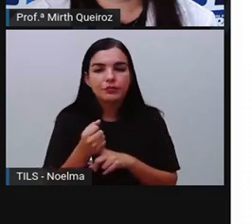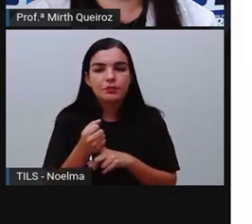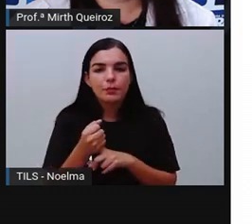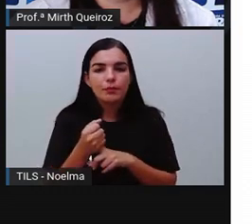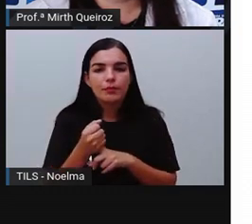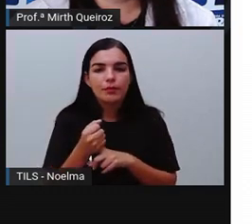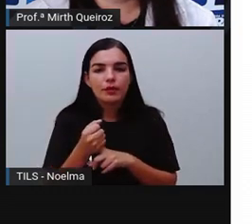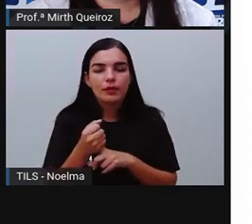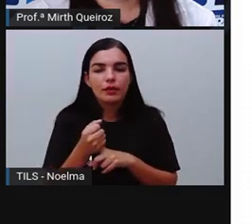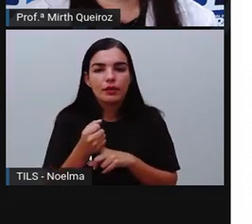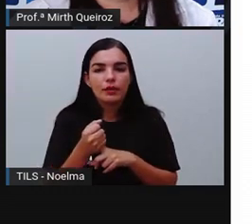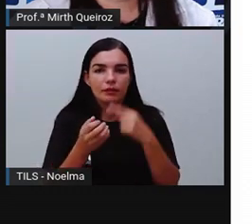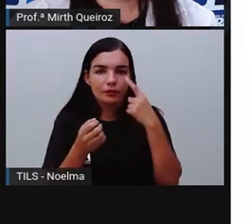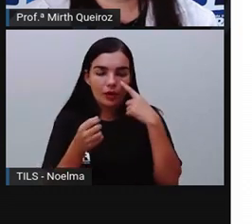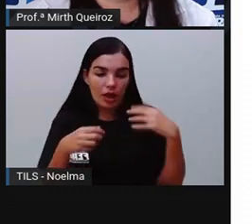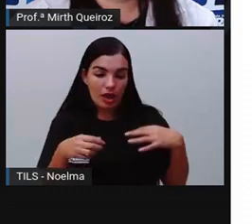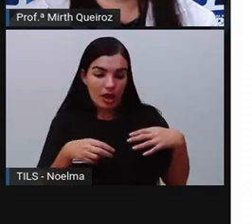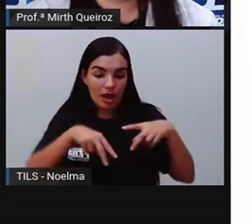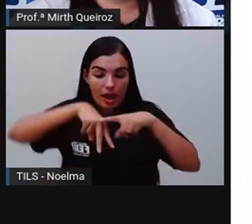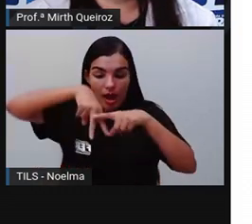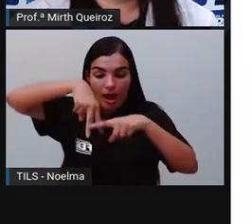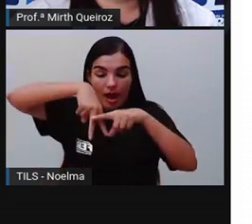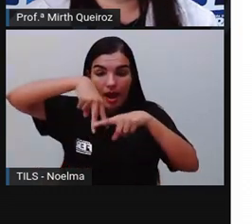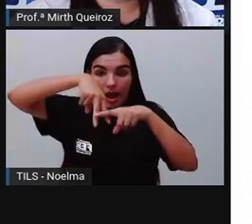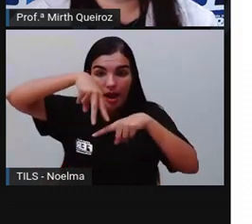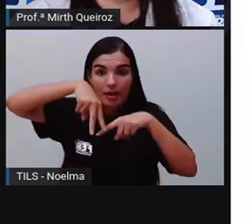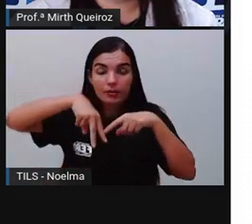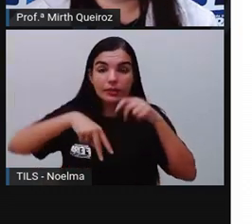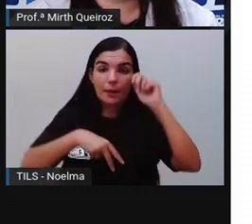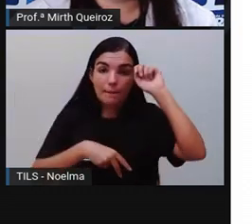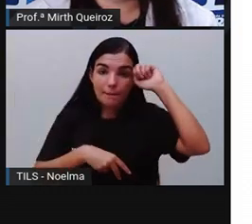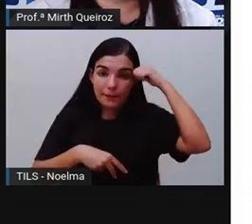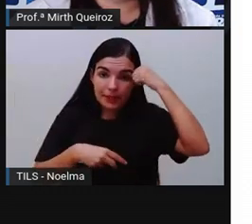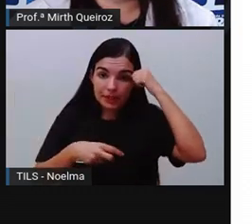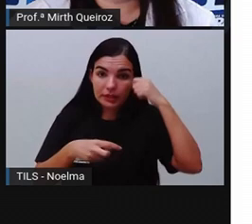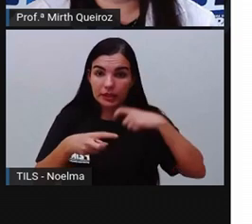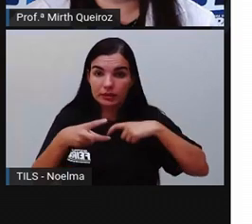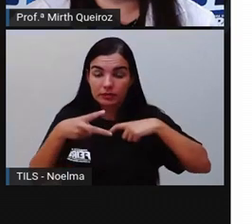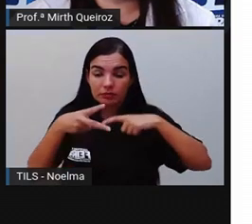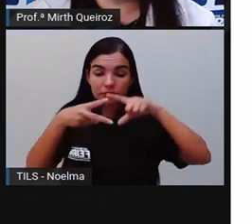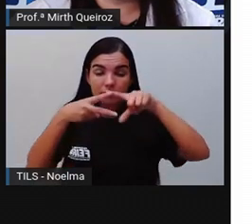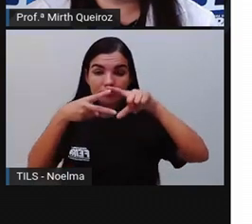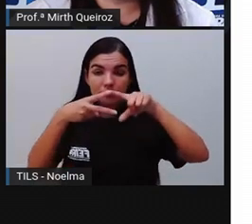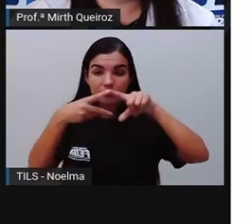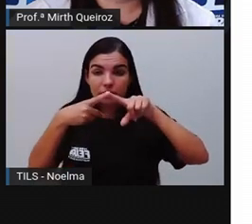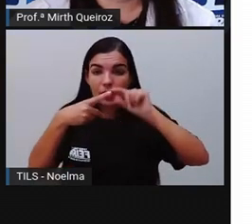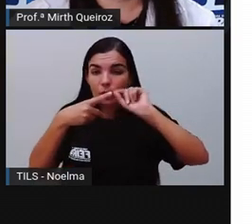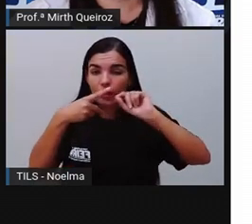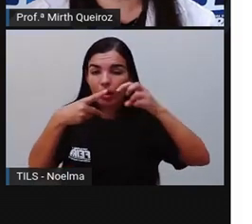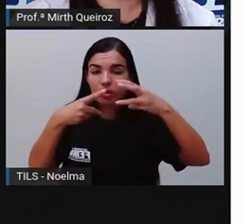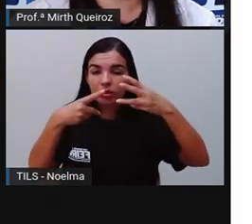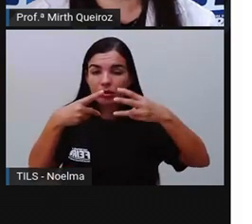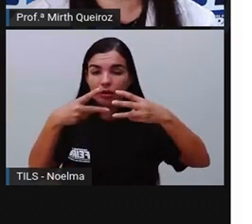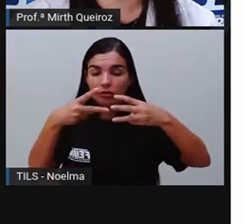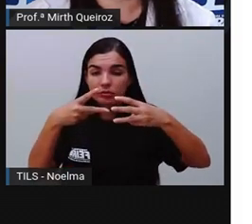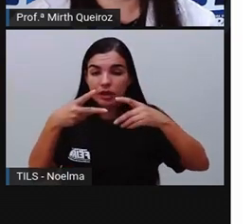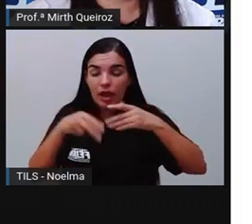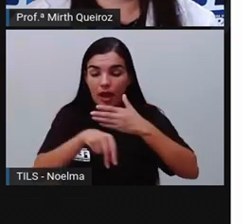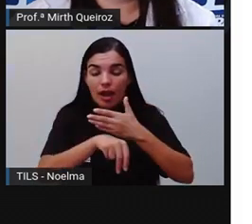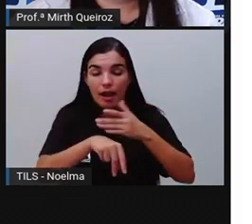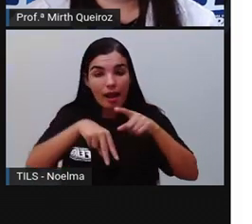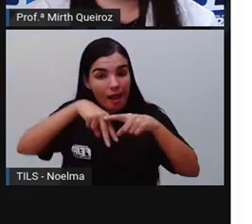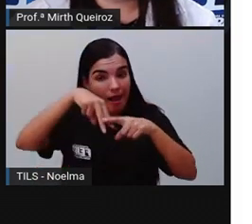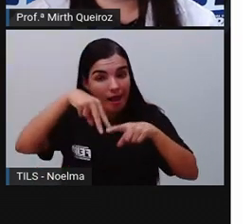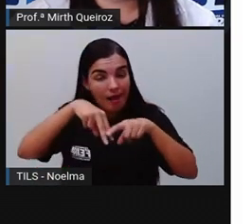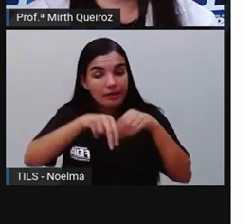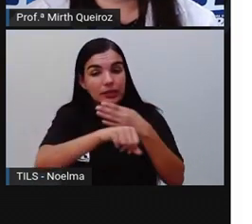com a camisa amarela e com a camisa verde. Já tem três possibilidades só com a calça preta. E com a calça branca? De